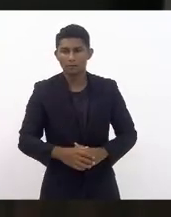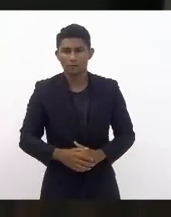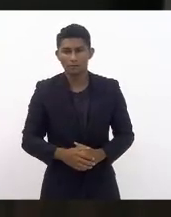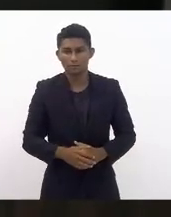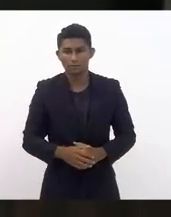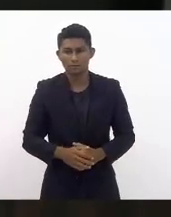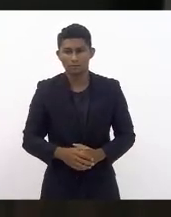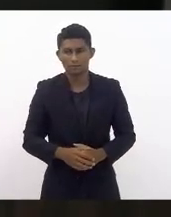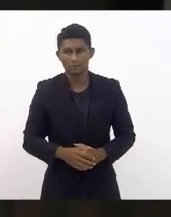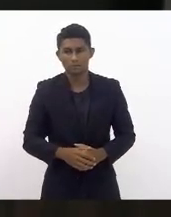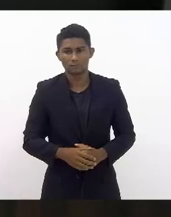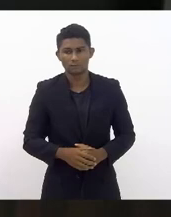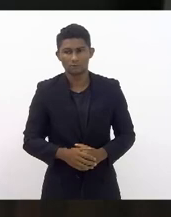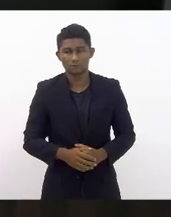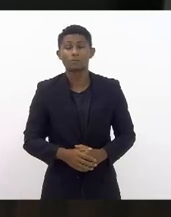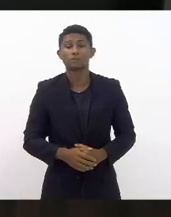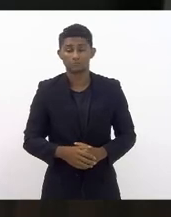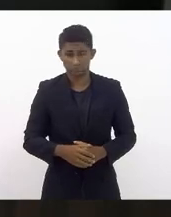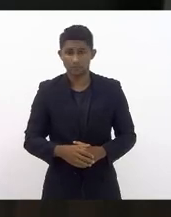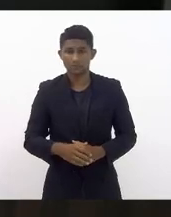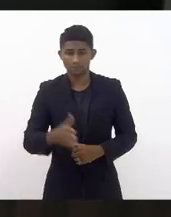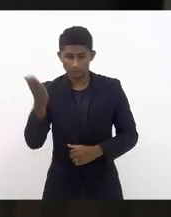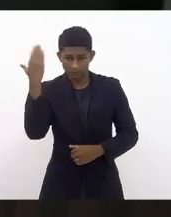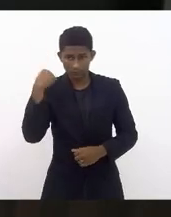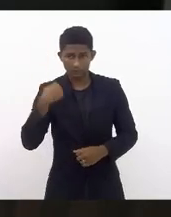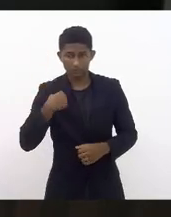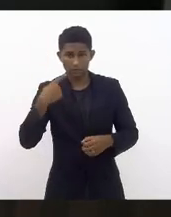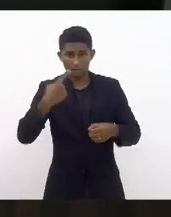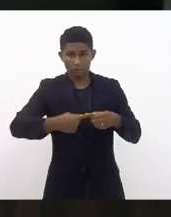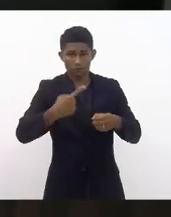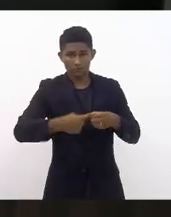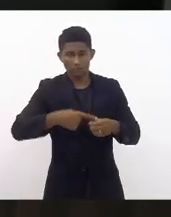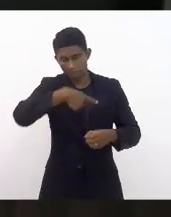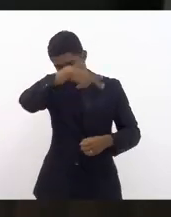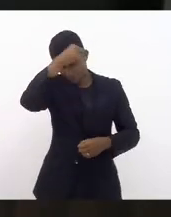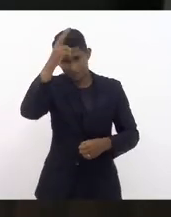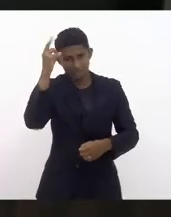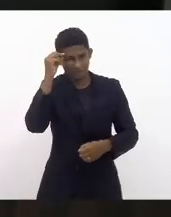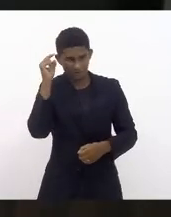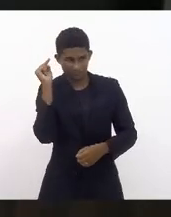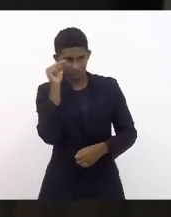Eu, graças a Deus, no município que fui prefeito, construí